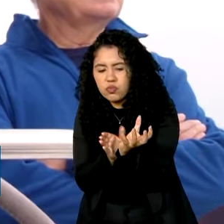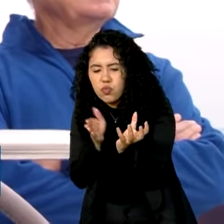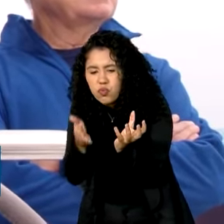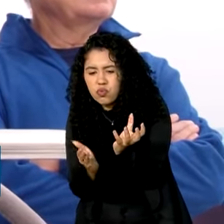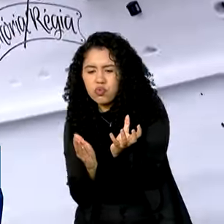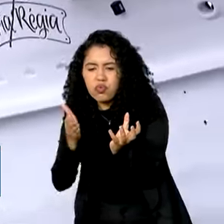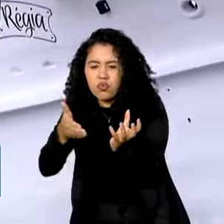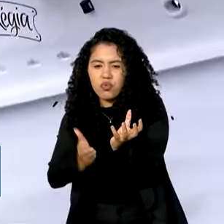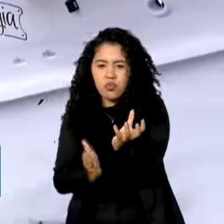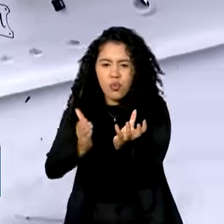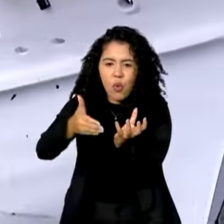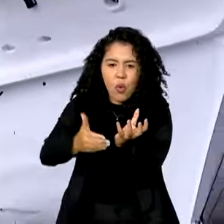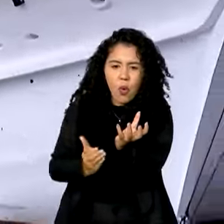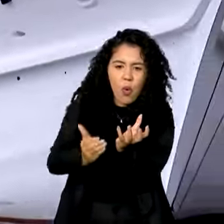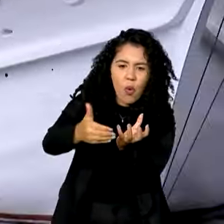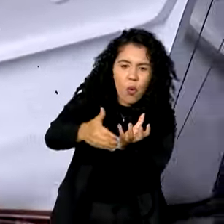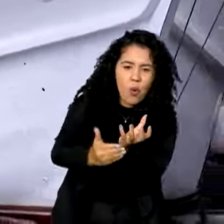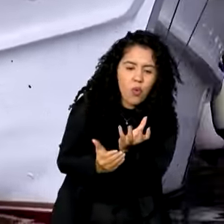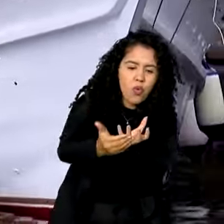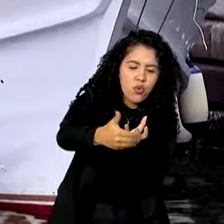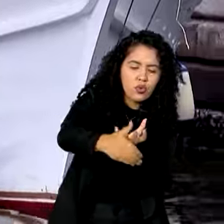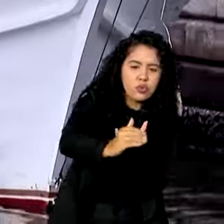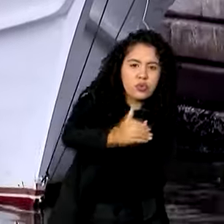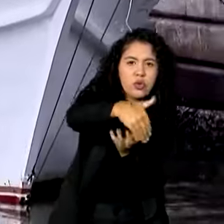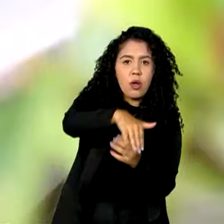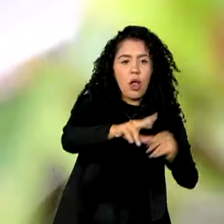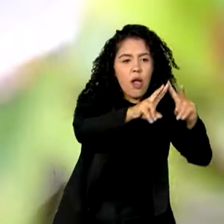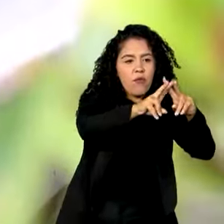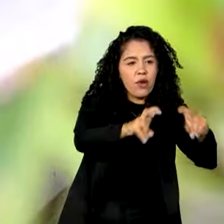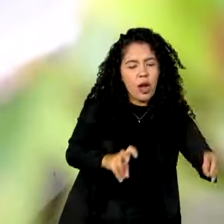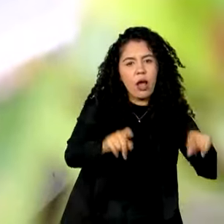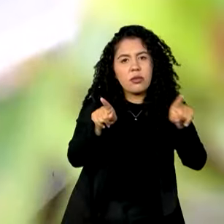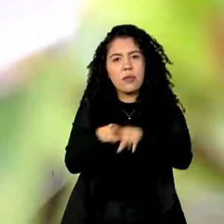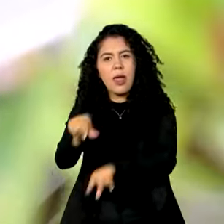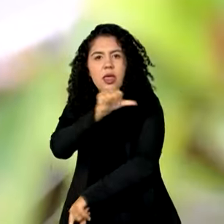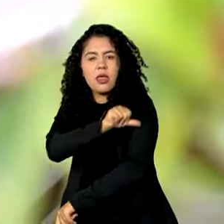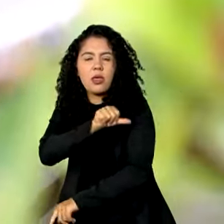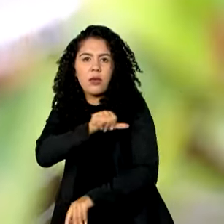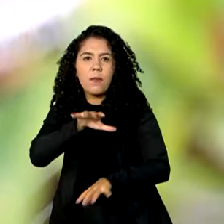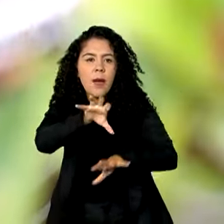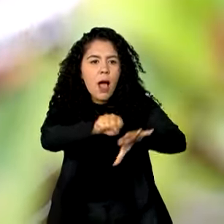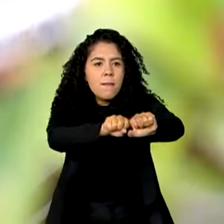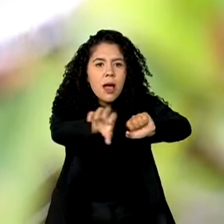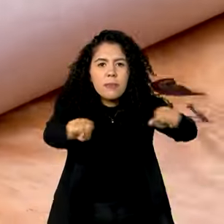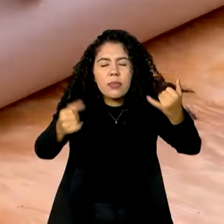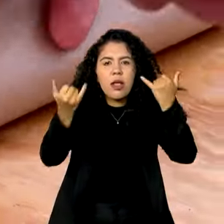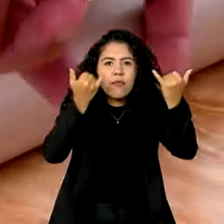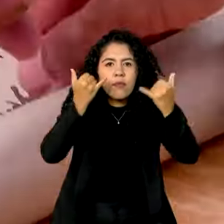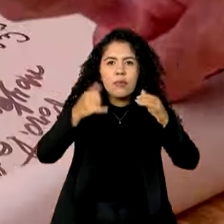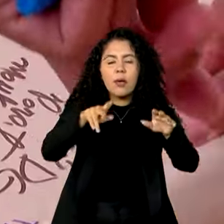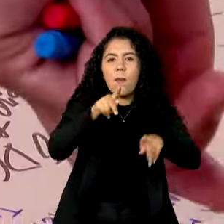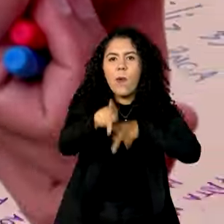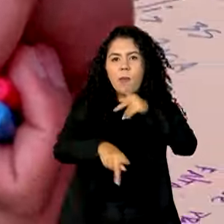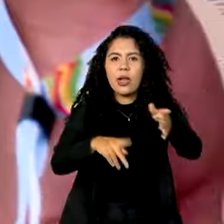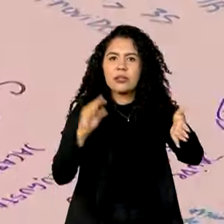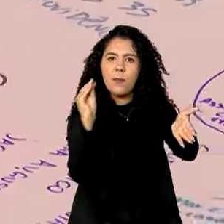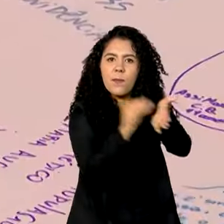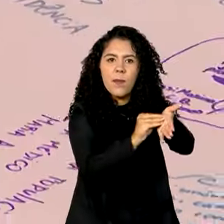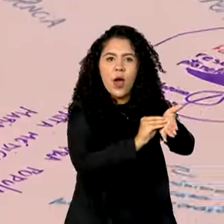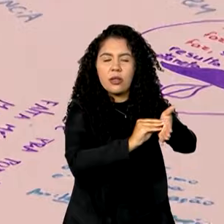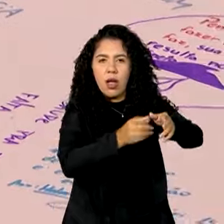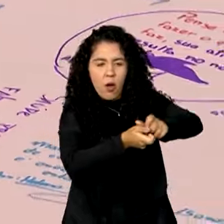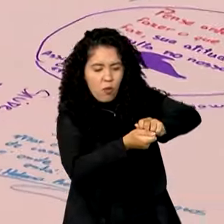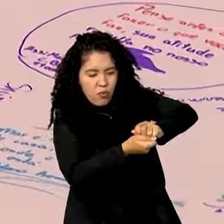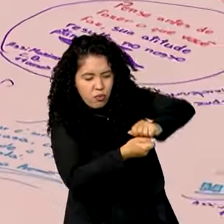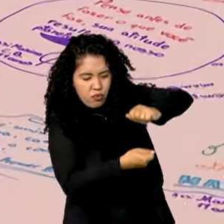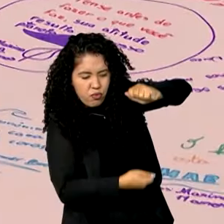meses navegando entre Florianópolis e o Rio de Janeiro para coletar mensagens da população. Um rolo de